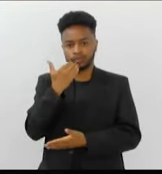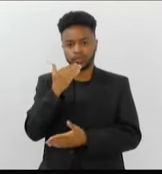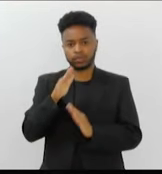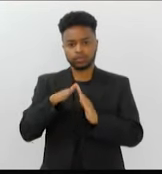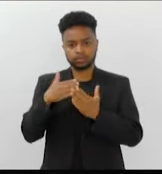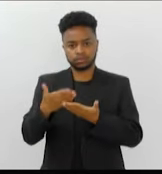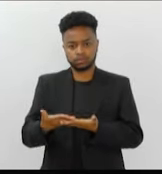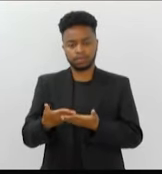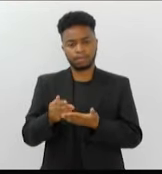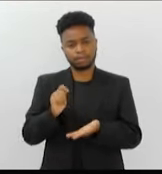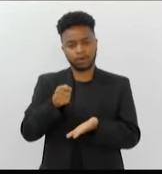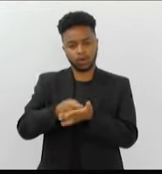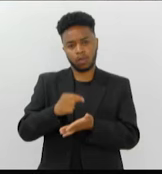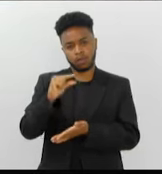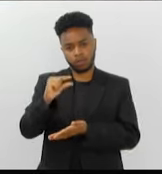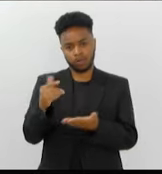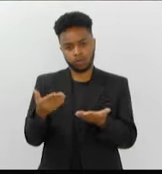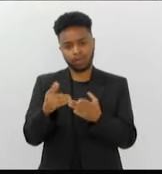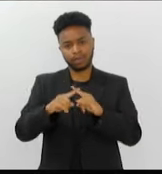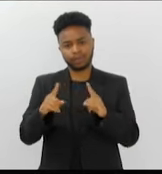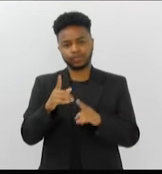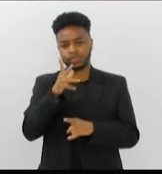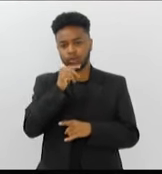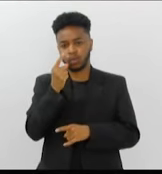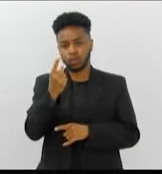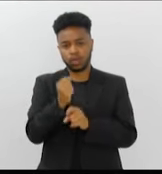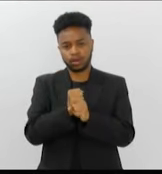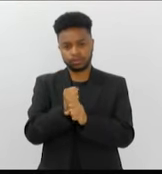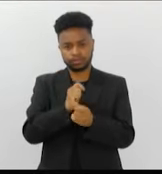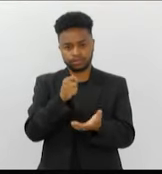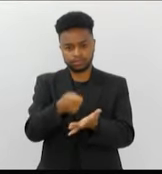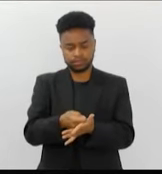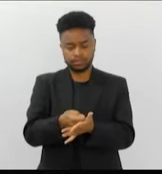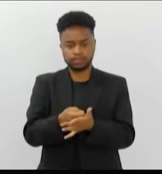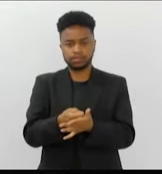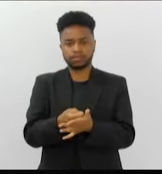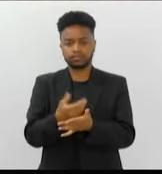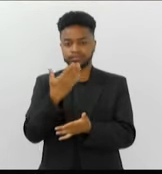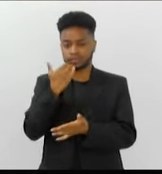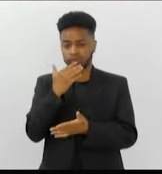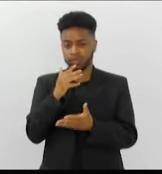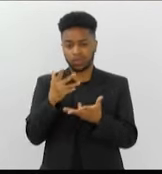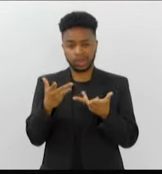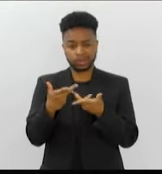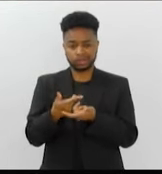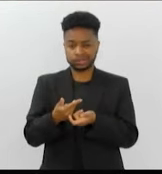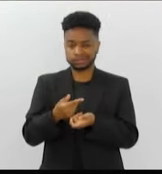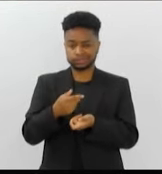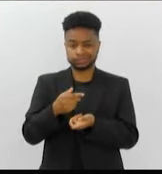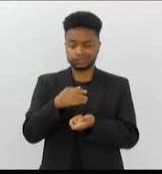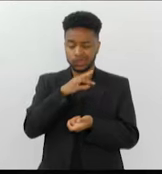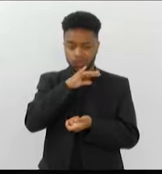pedaço recentemente, mas ficou mais de um ano sem pagar. Merenda escolar de baixíssima qualidade.